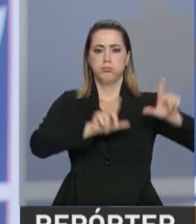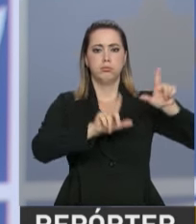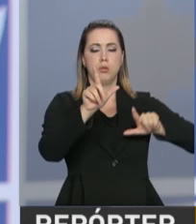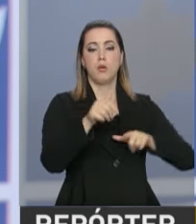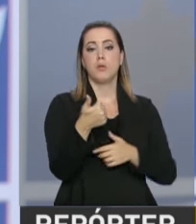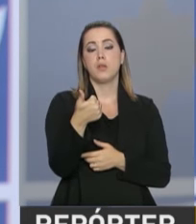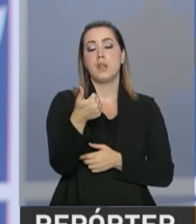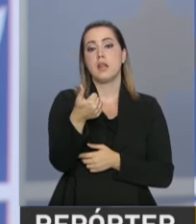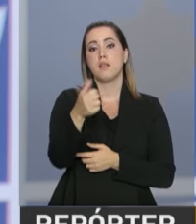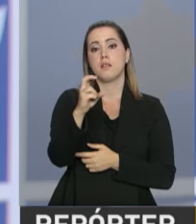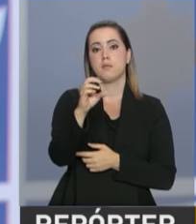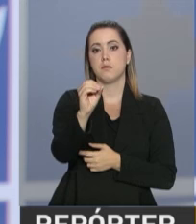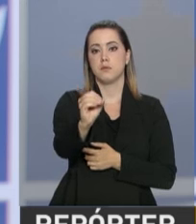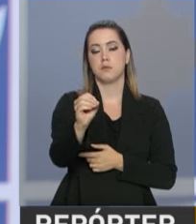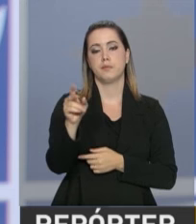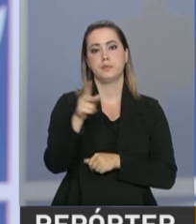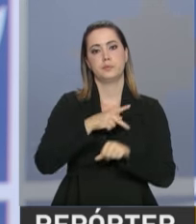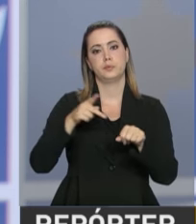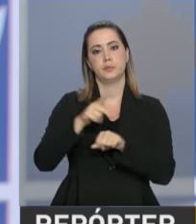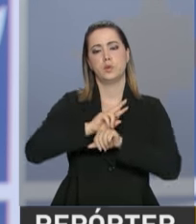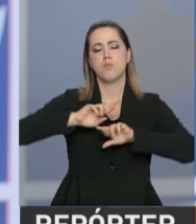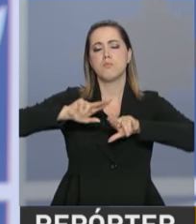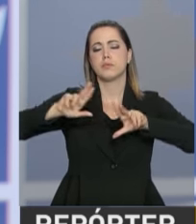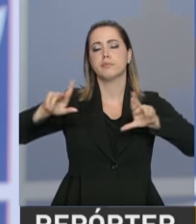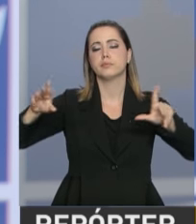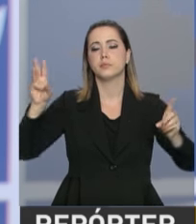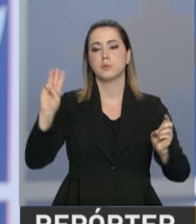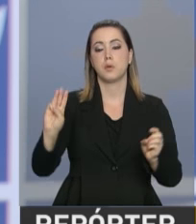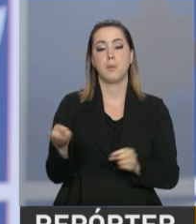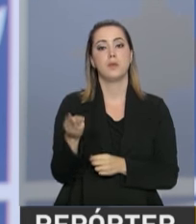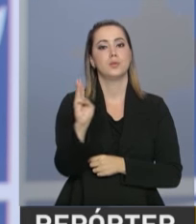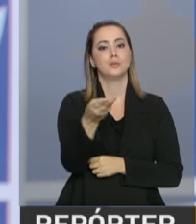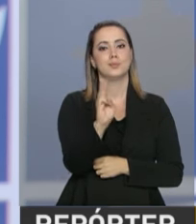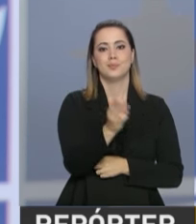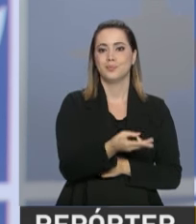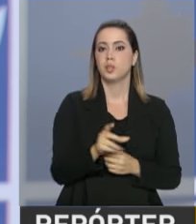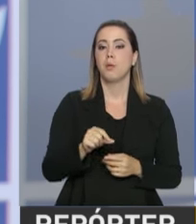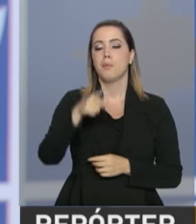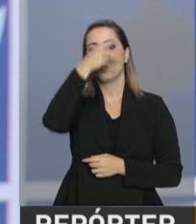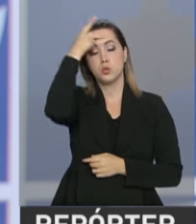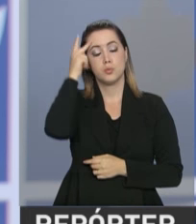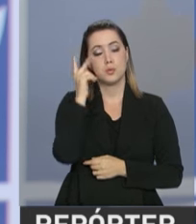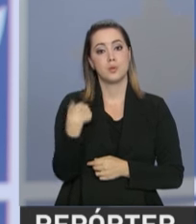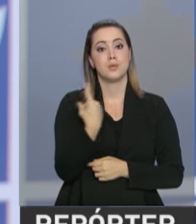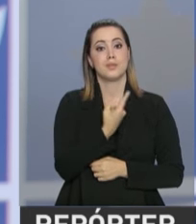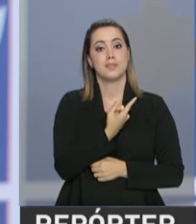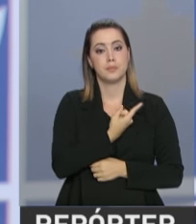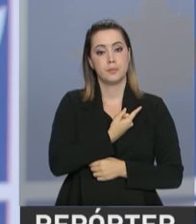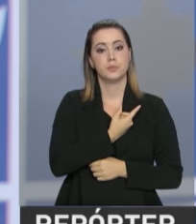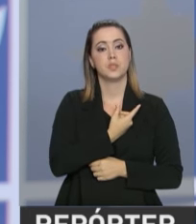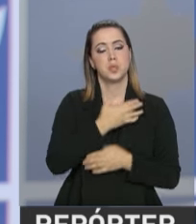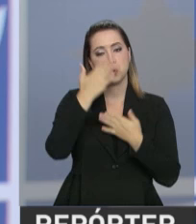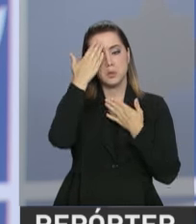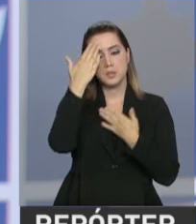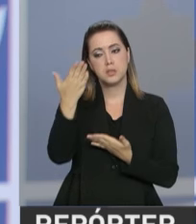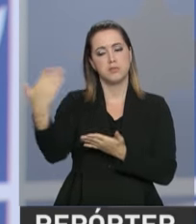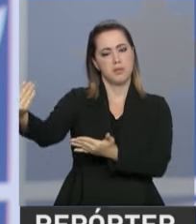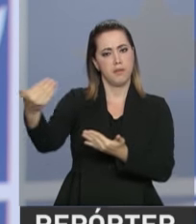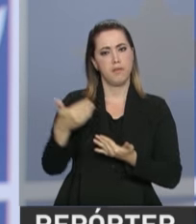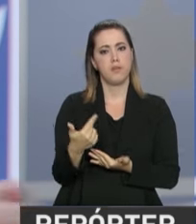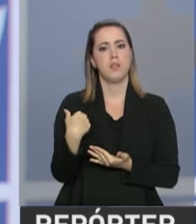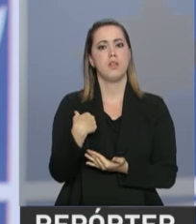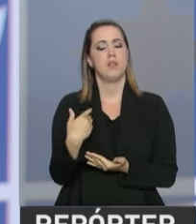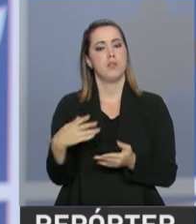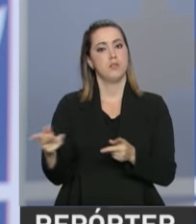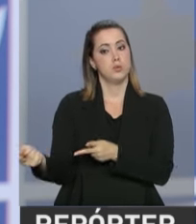150 países estamos atingindo milhões e milhões de pessoas com uma campanha onde nós agradecemos a a vinda das pessoas nas olimpíadas